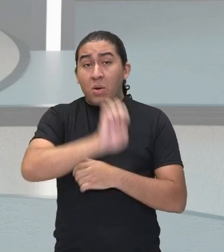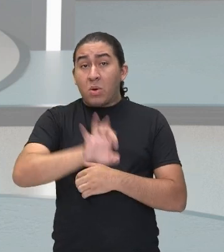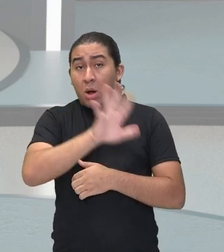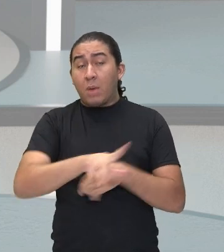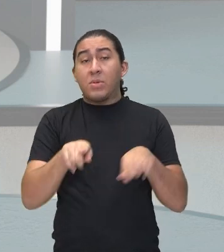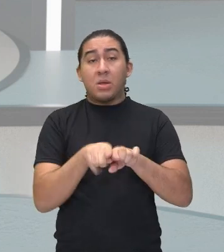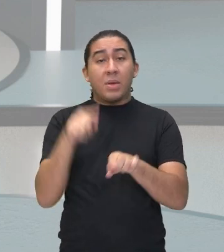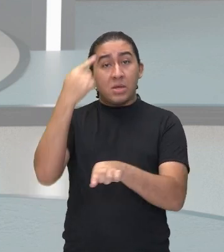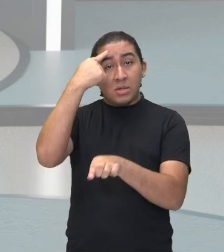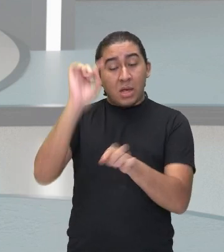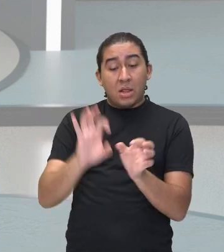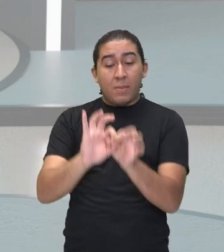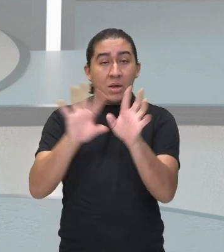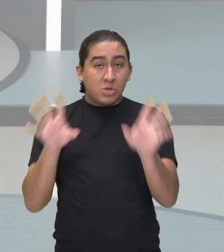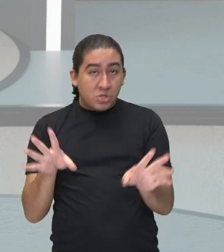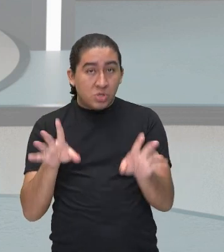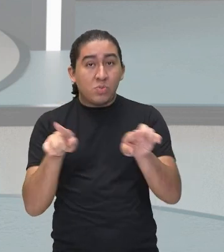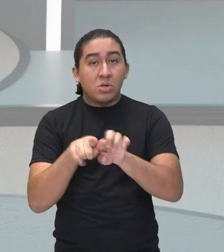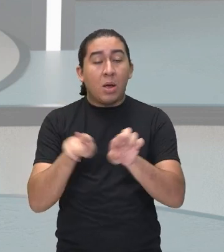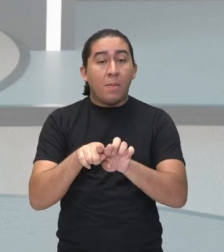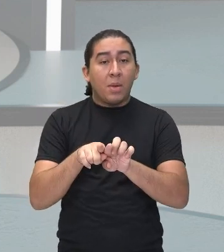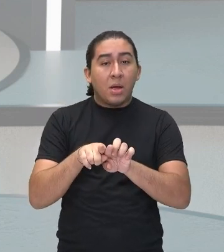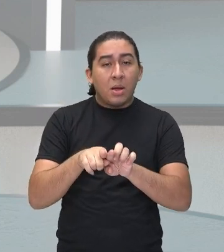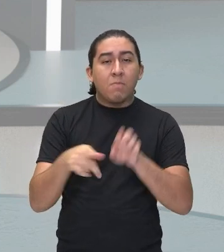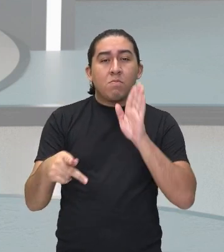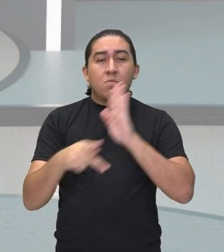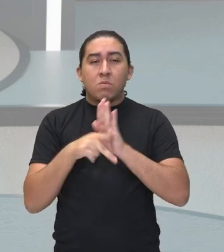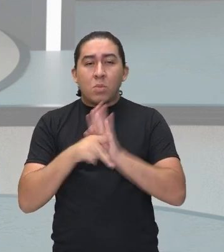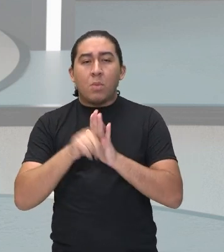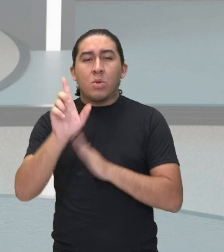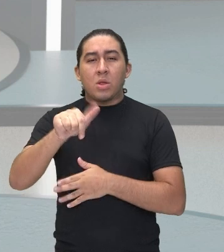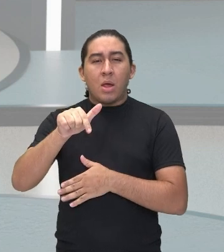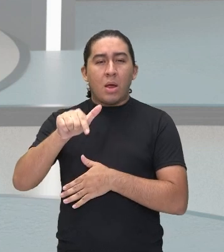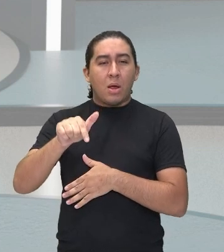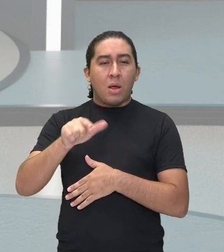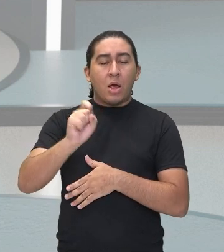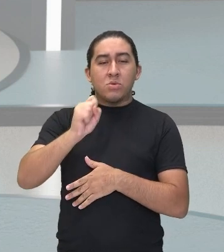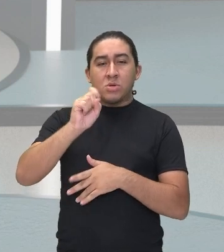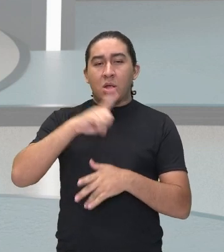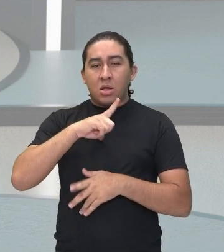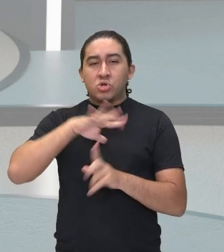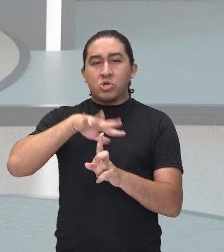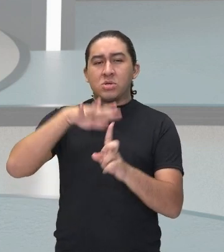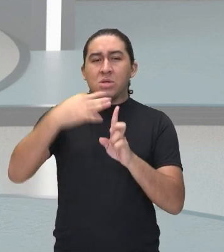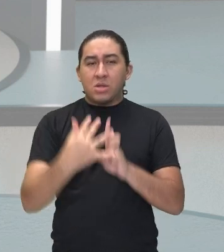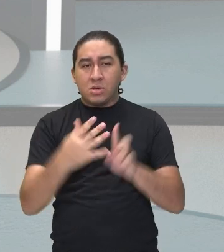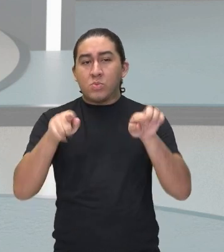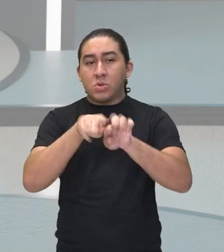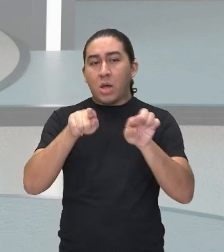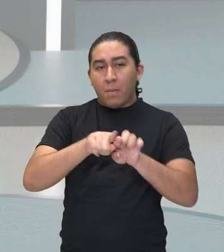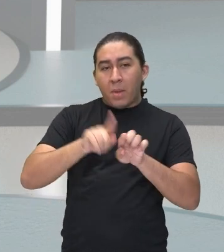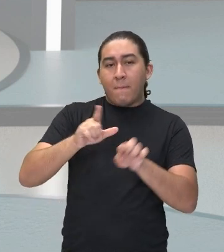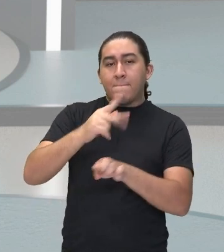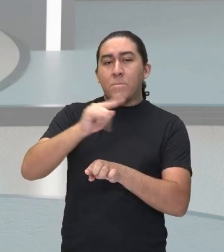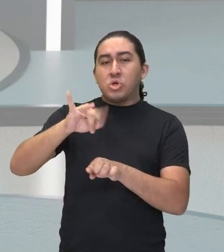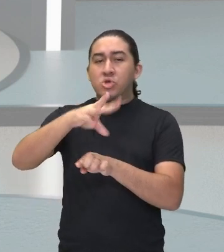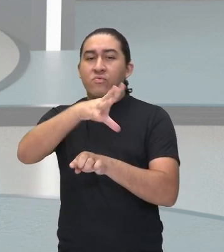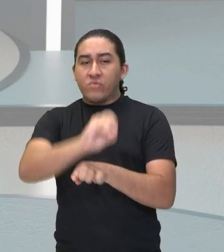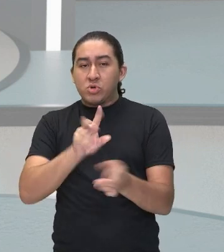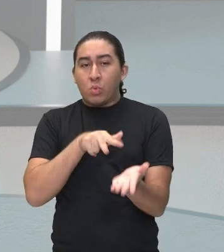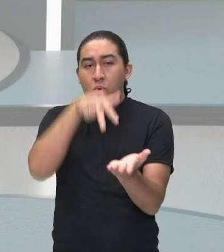Liberalismo, socialismo, positivismo, cientificismo. Então, o realismo e naturalismo,